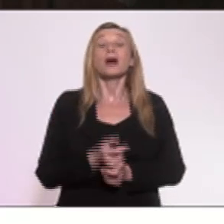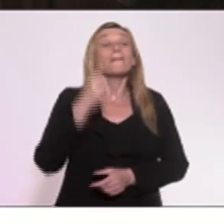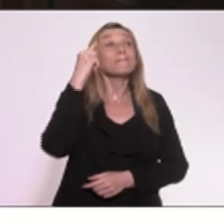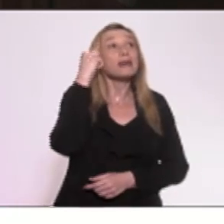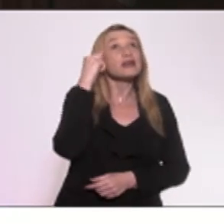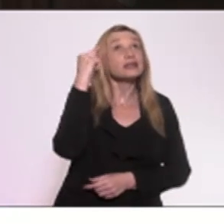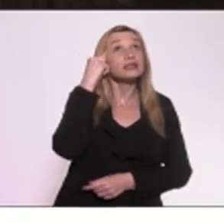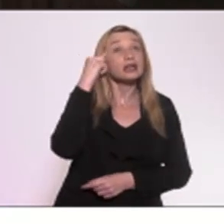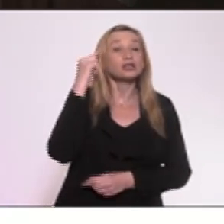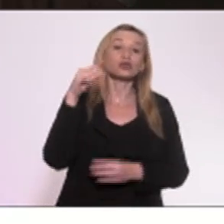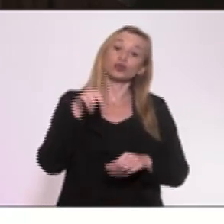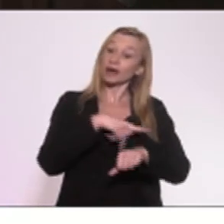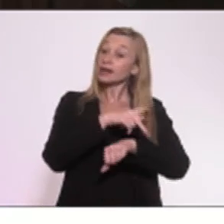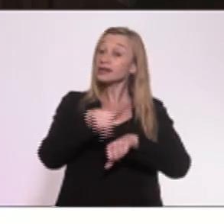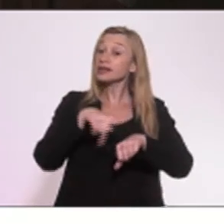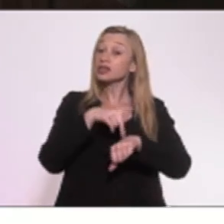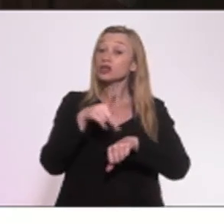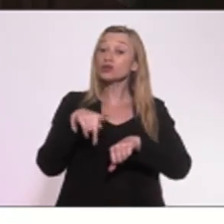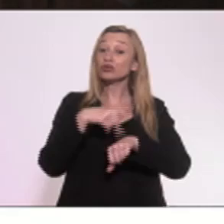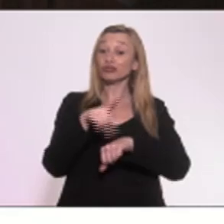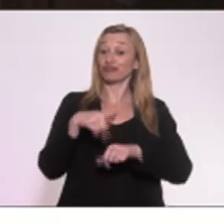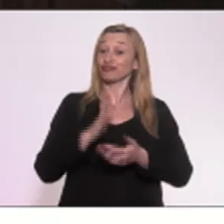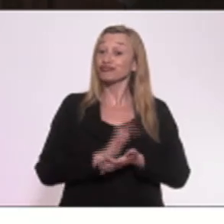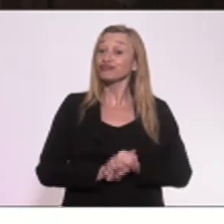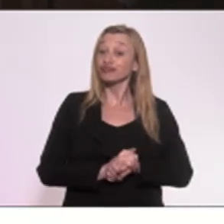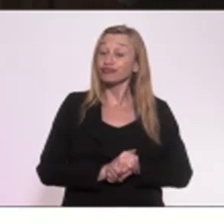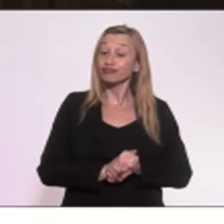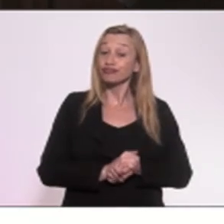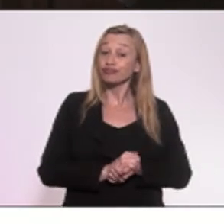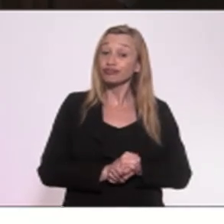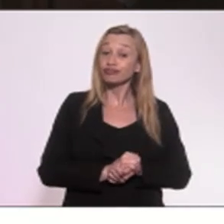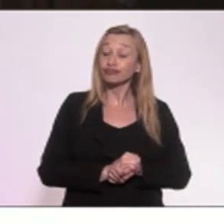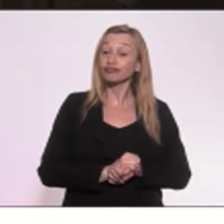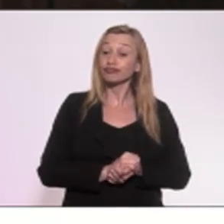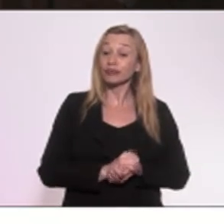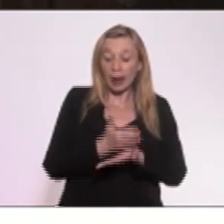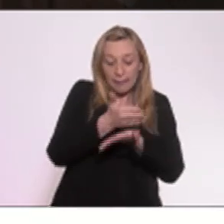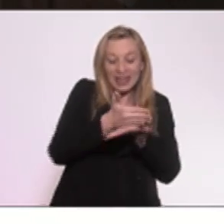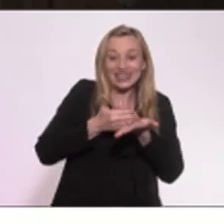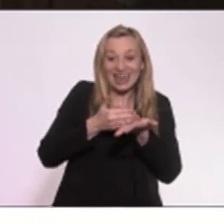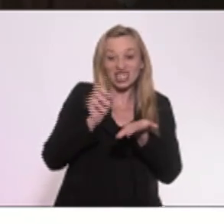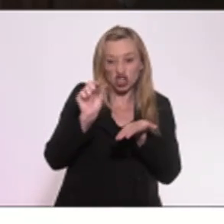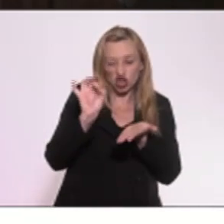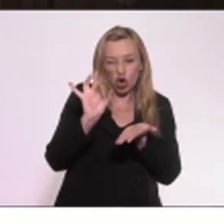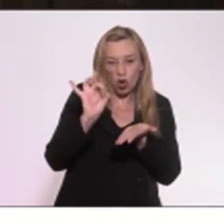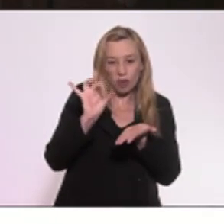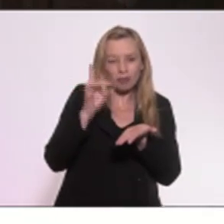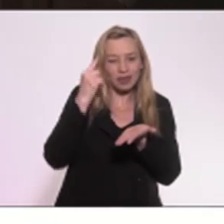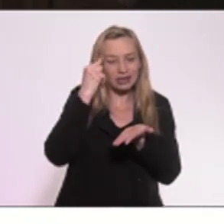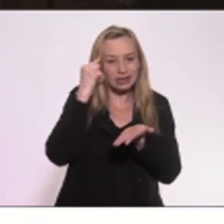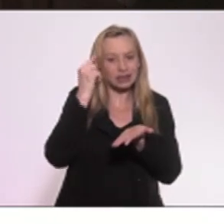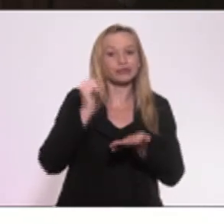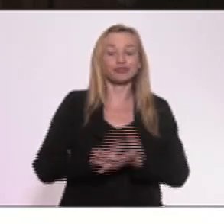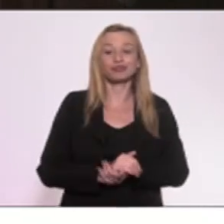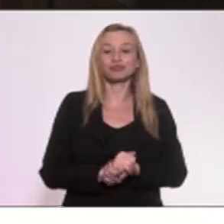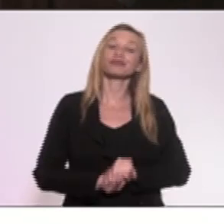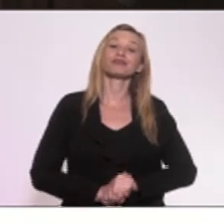pensando no Brasil, pelo menos uma parte desse Congresso, tem assumido essa